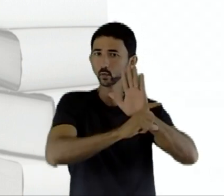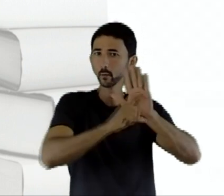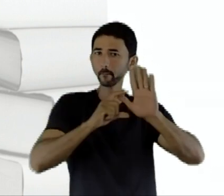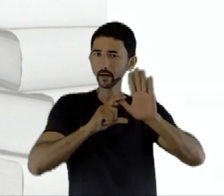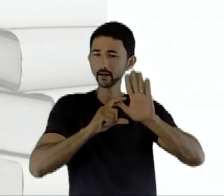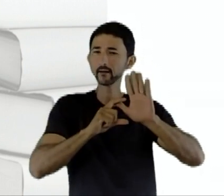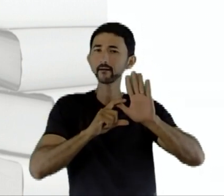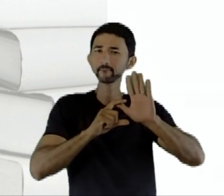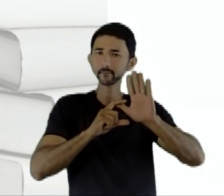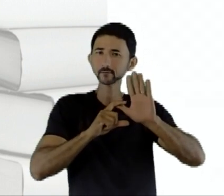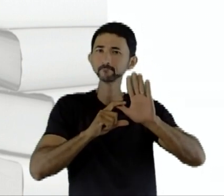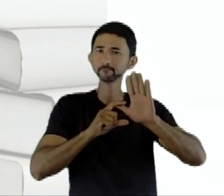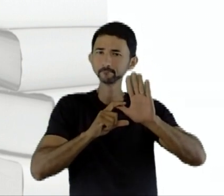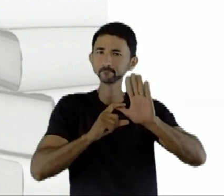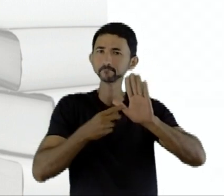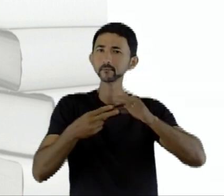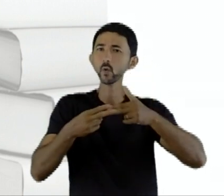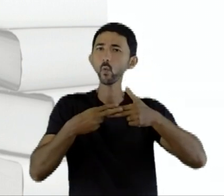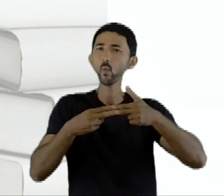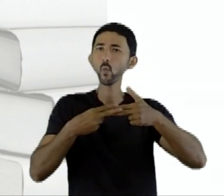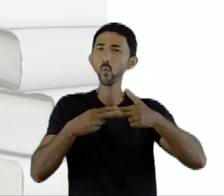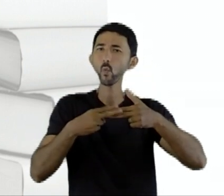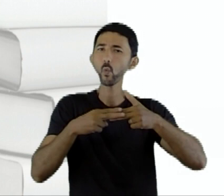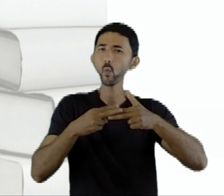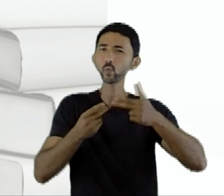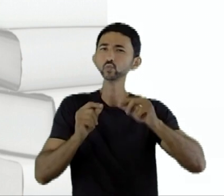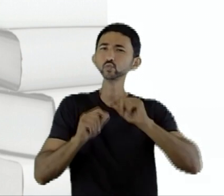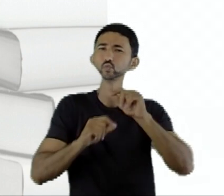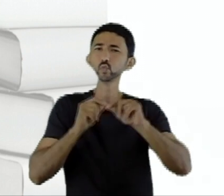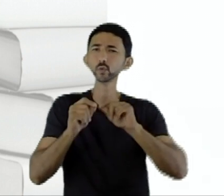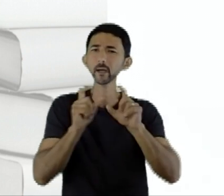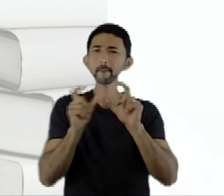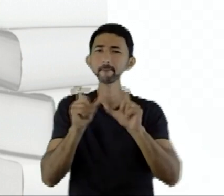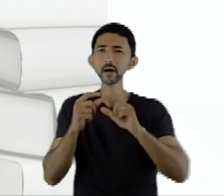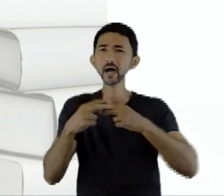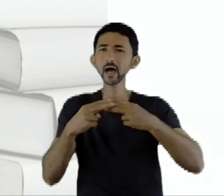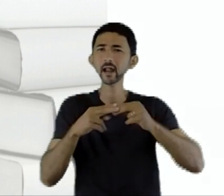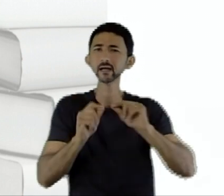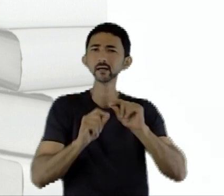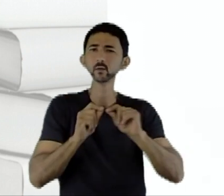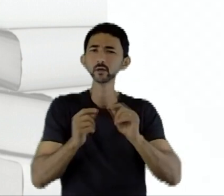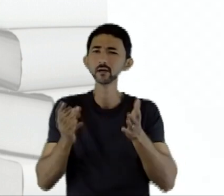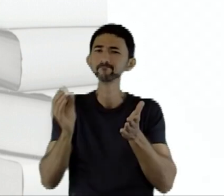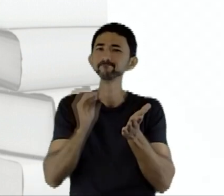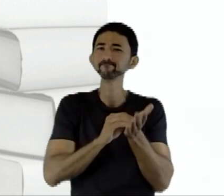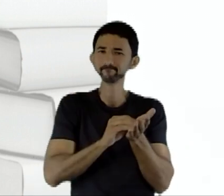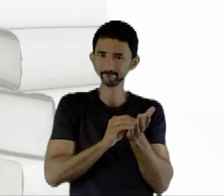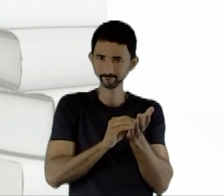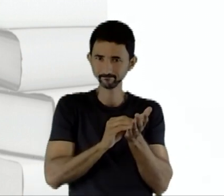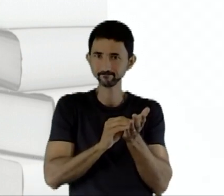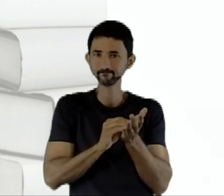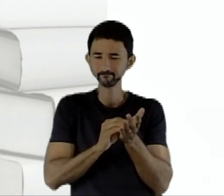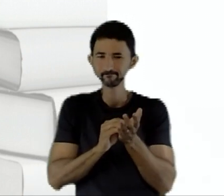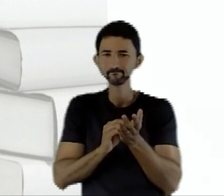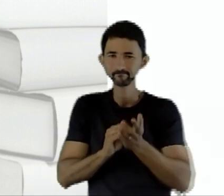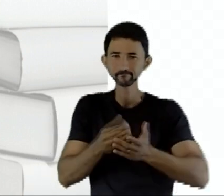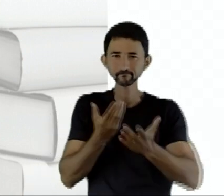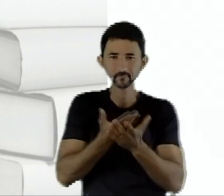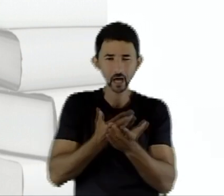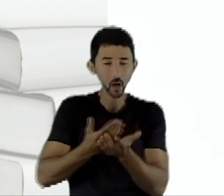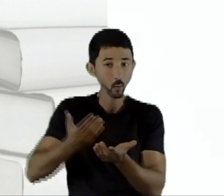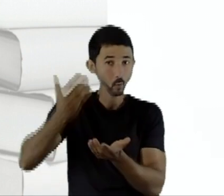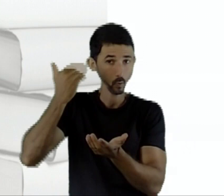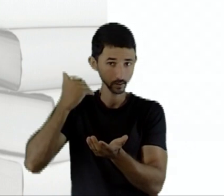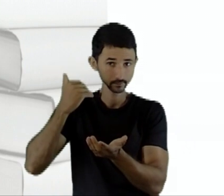parágrafo aqui embaixo, eu uso uma expressão que é uma indicadora de acréscimo. Se você assistiu às